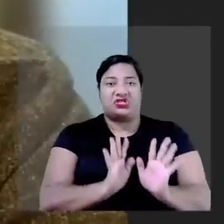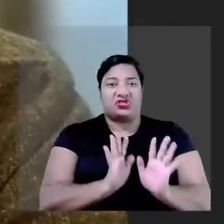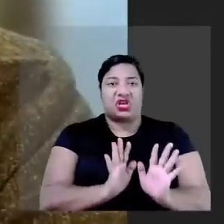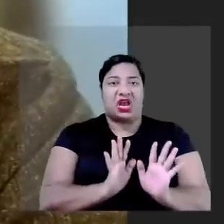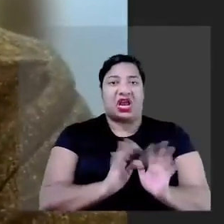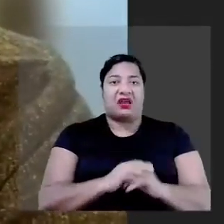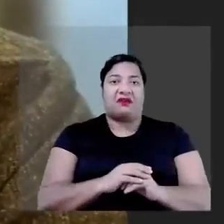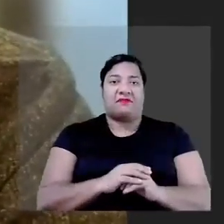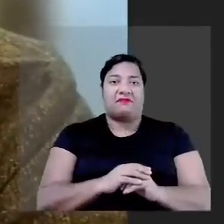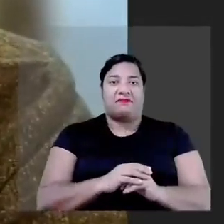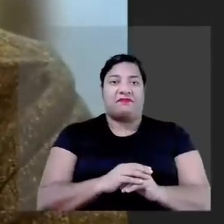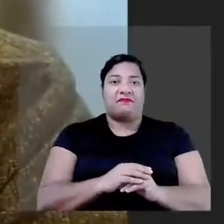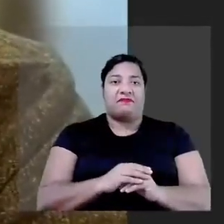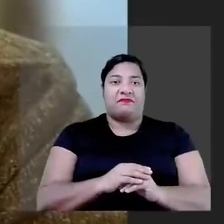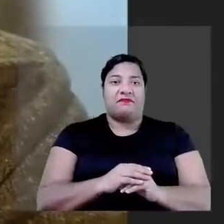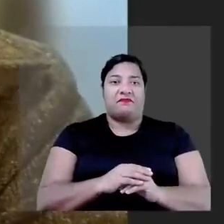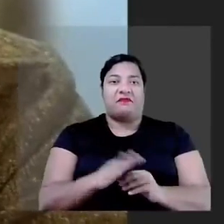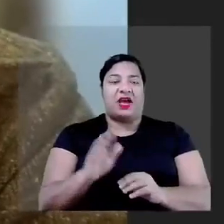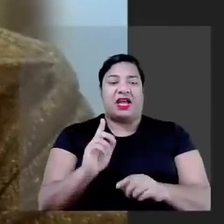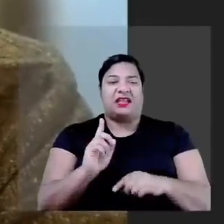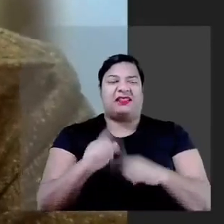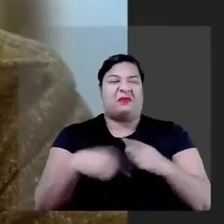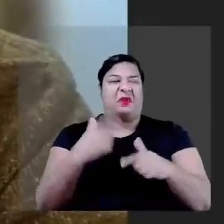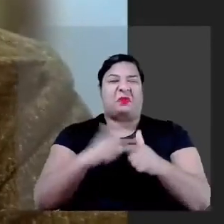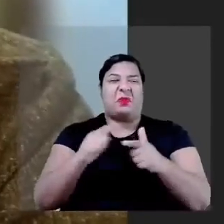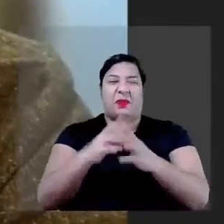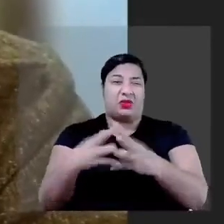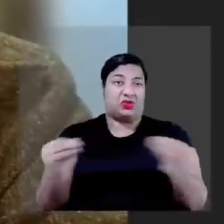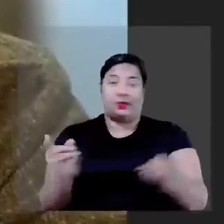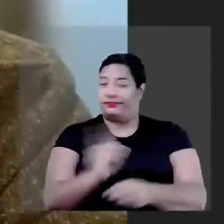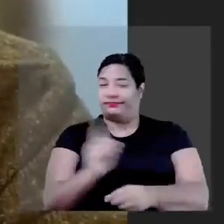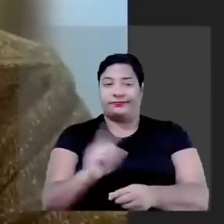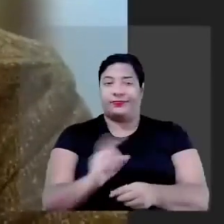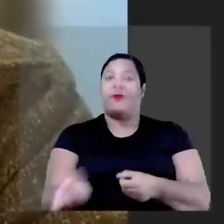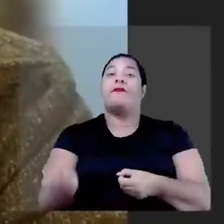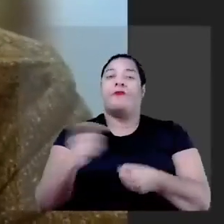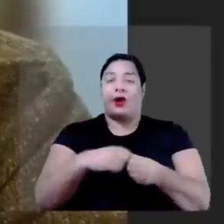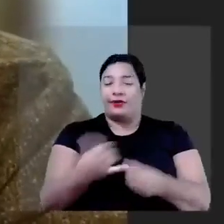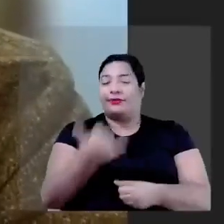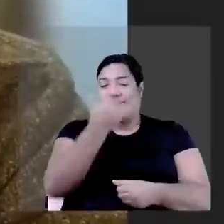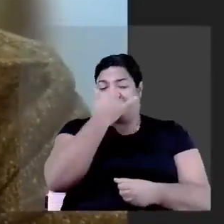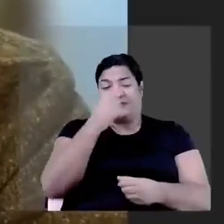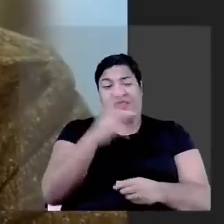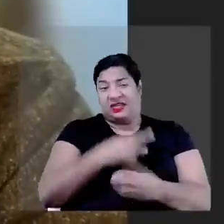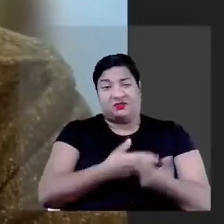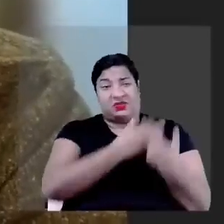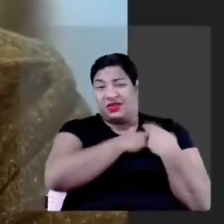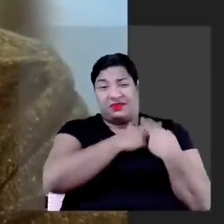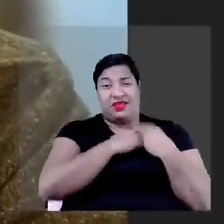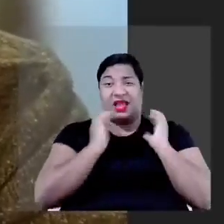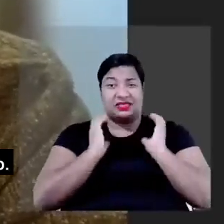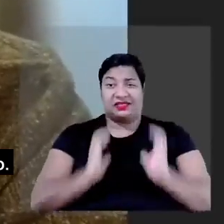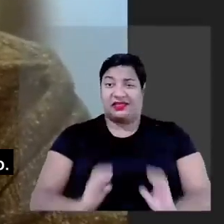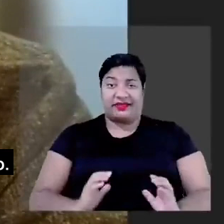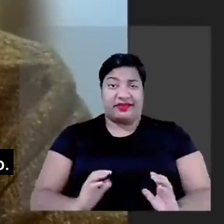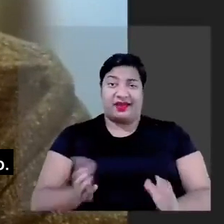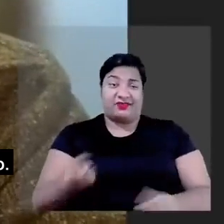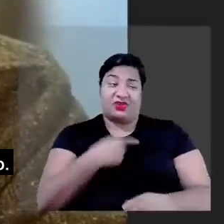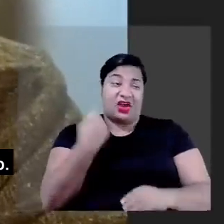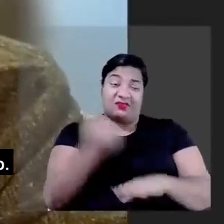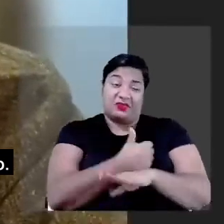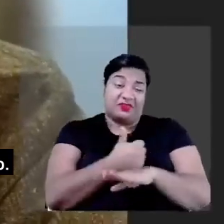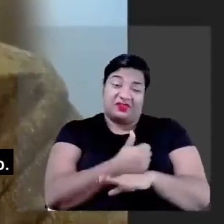a coisa vai deixar de cair no colo da gente. Não, vai cair como cidadão e vai cair como profissional, porque se